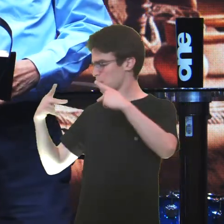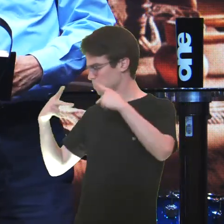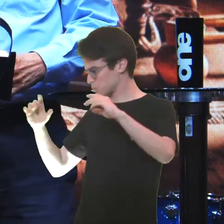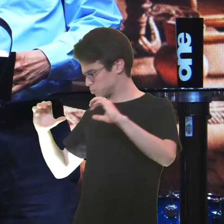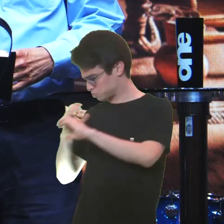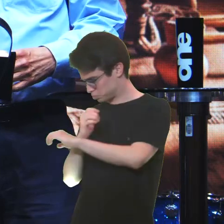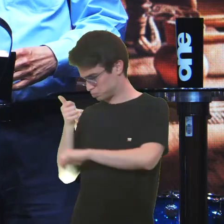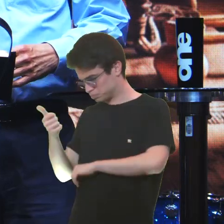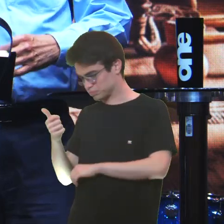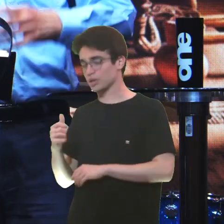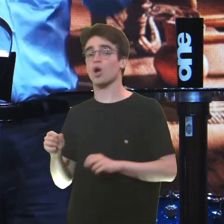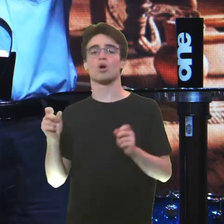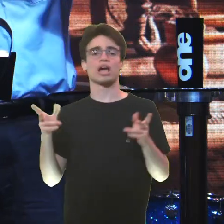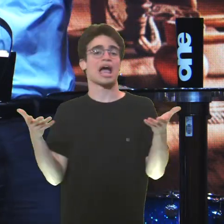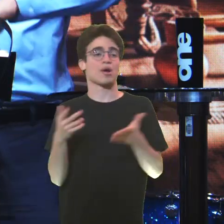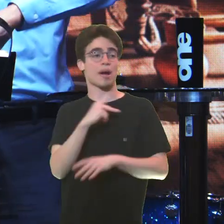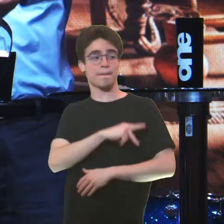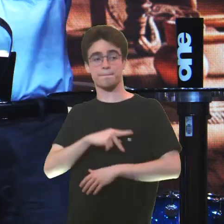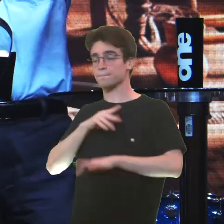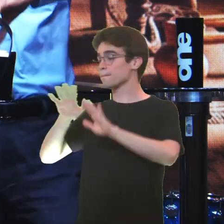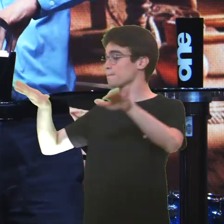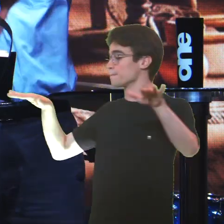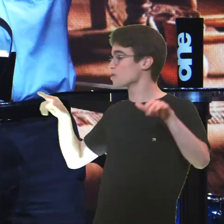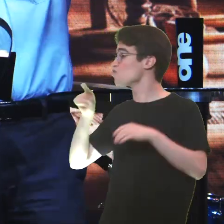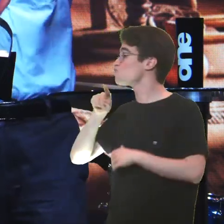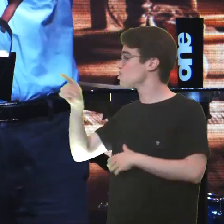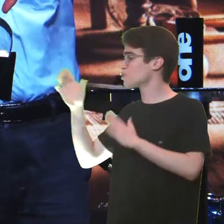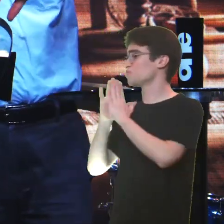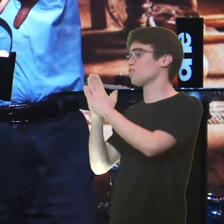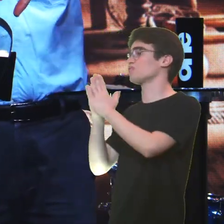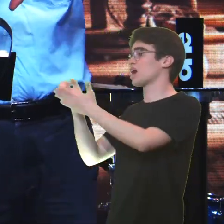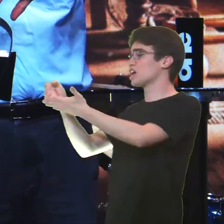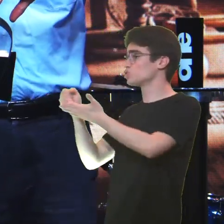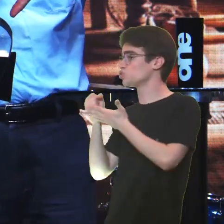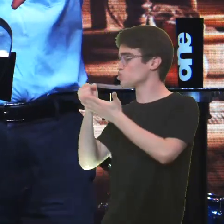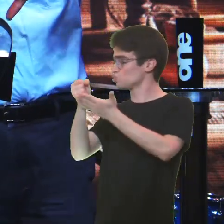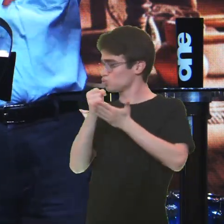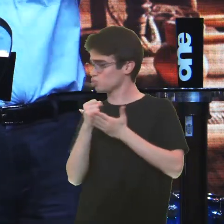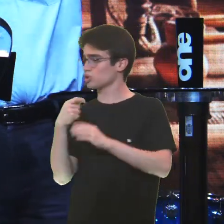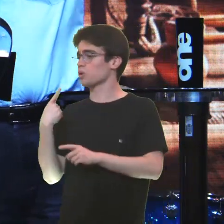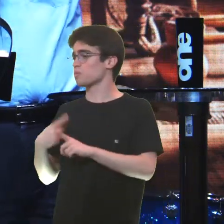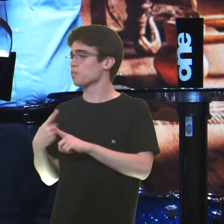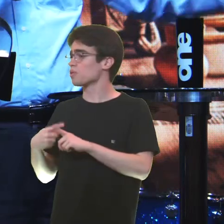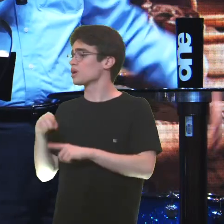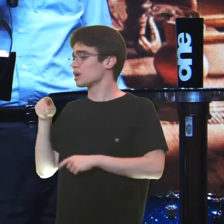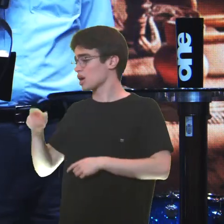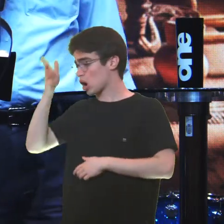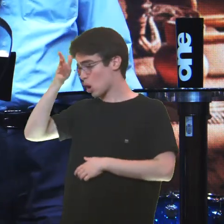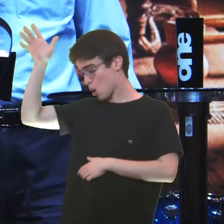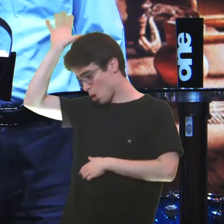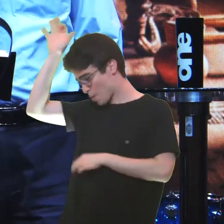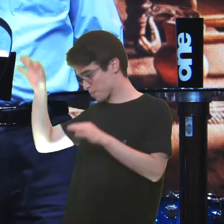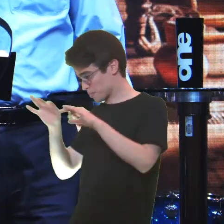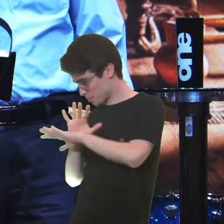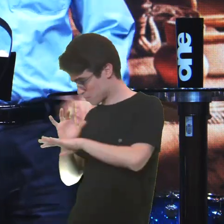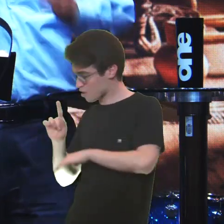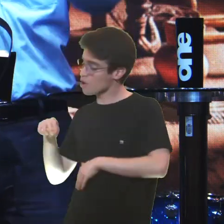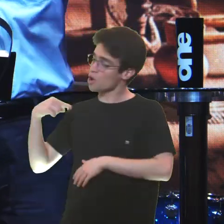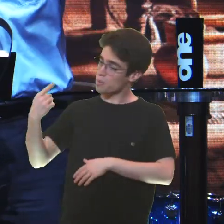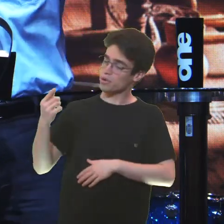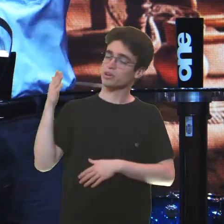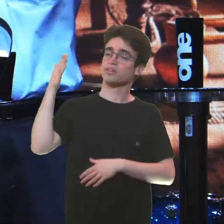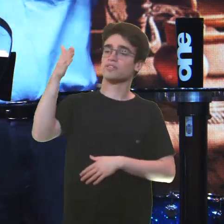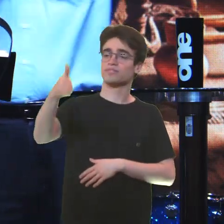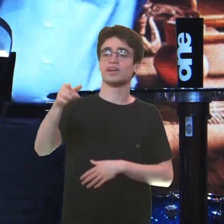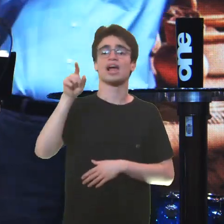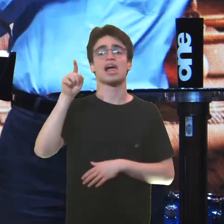dizia: eu quero que vocês me ajudem para después de Roma ir para depois de Roma ir hasta España, até a Espanha, que